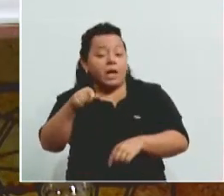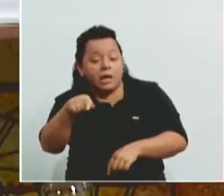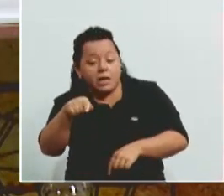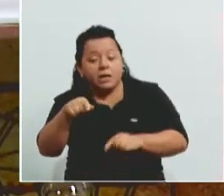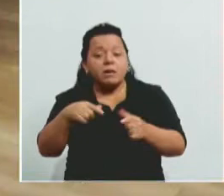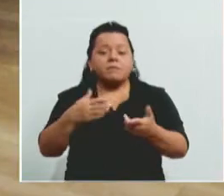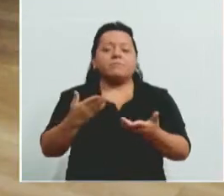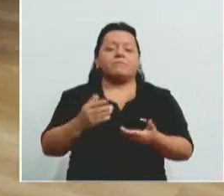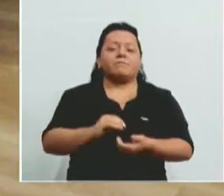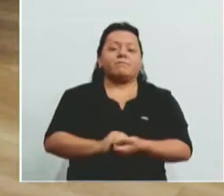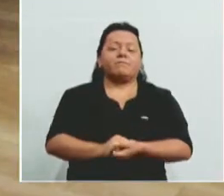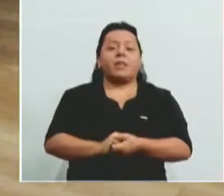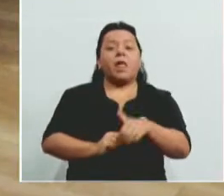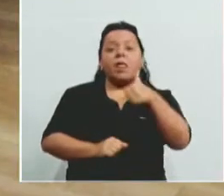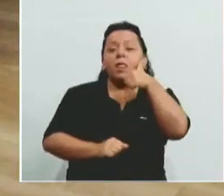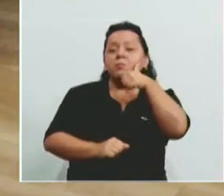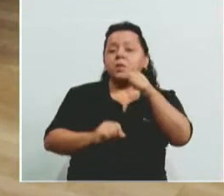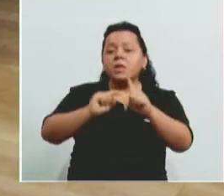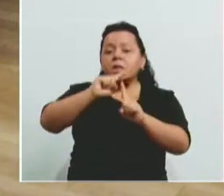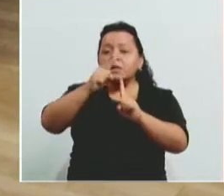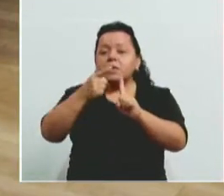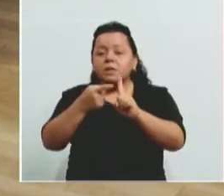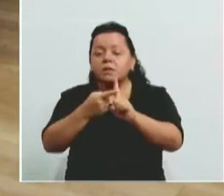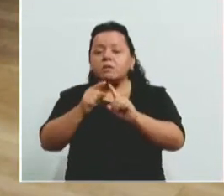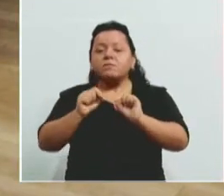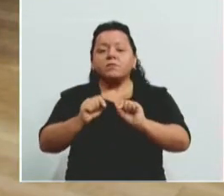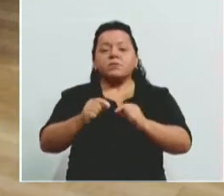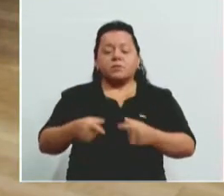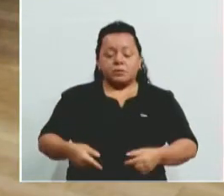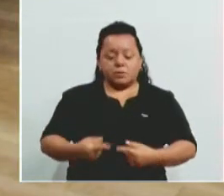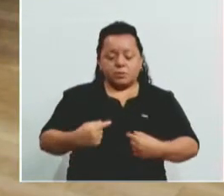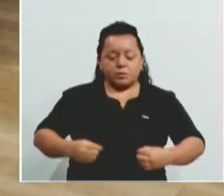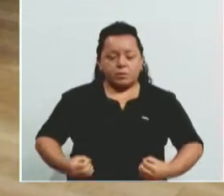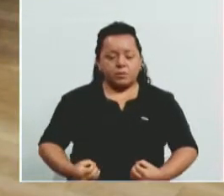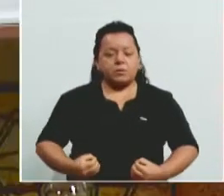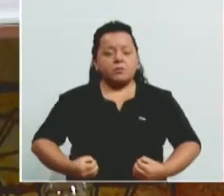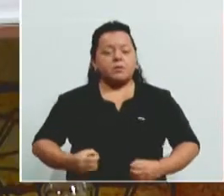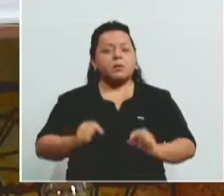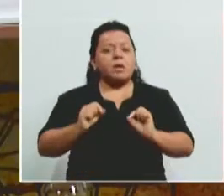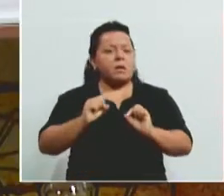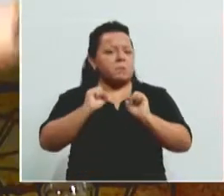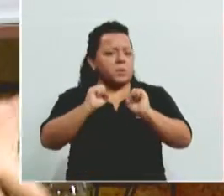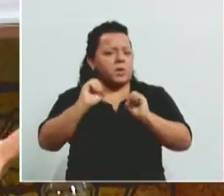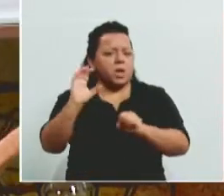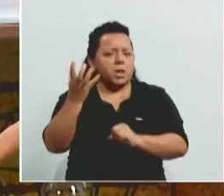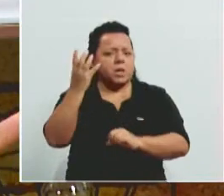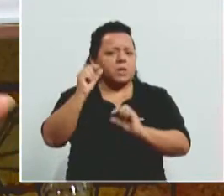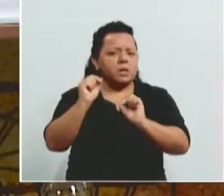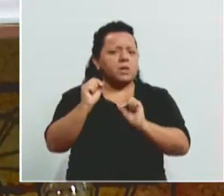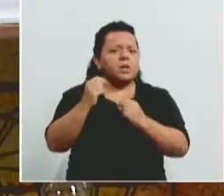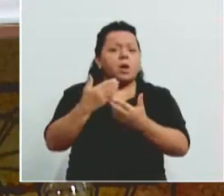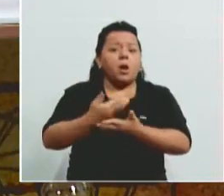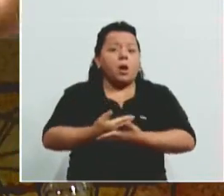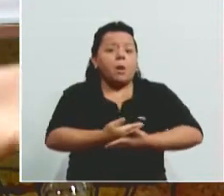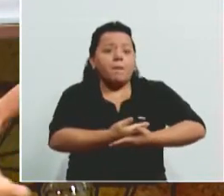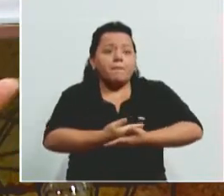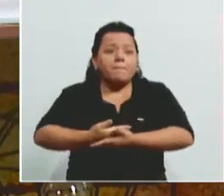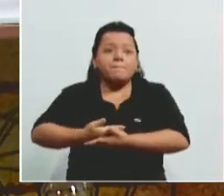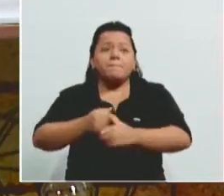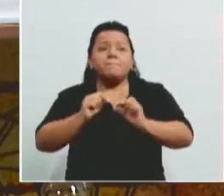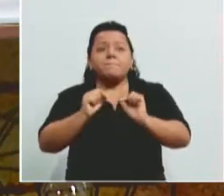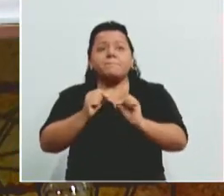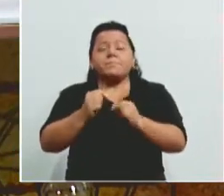sim. A mulher que engravida com endometriose, ela pode perder o bebê? A gente pode perder o bebê por N